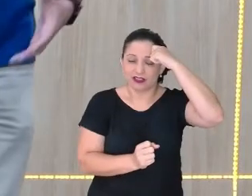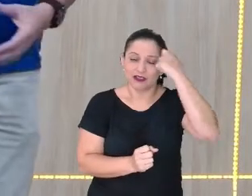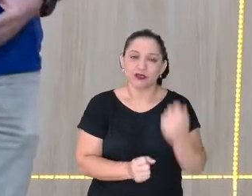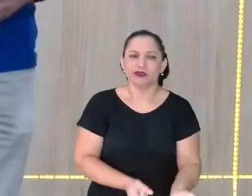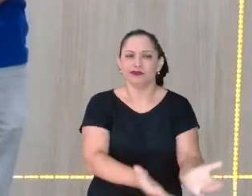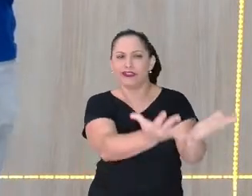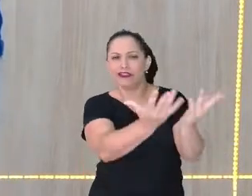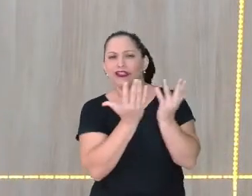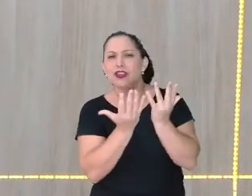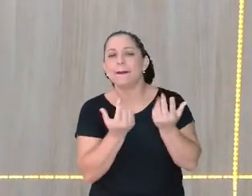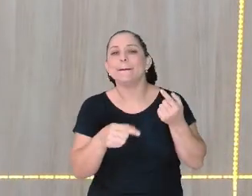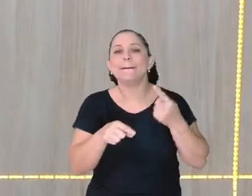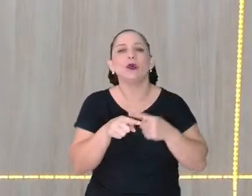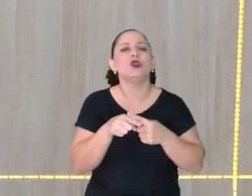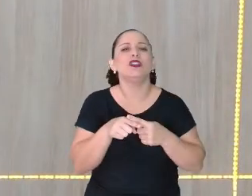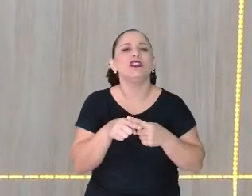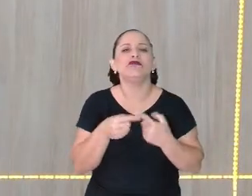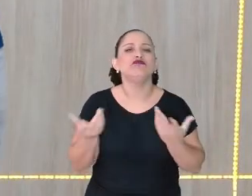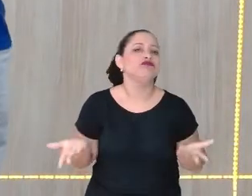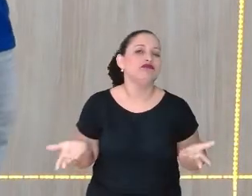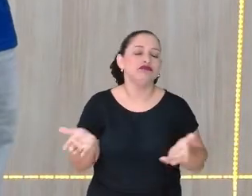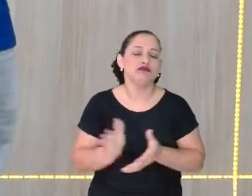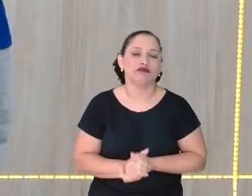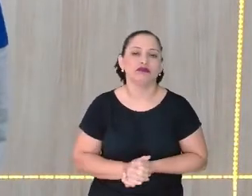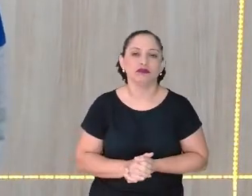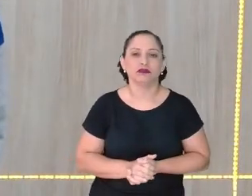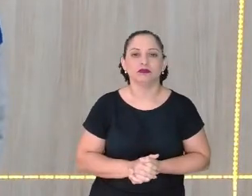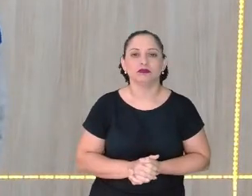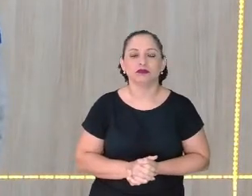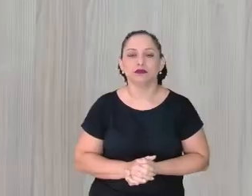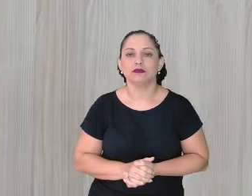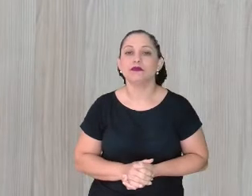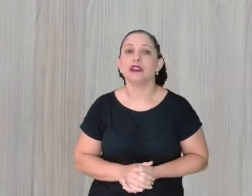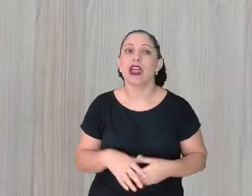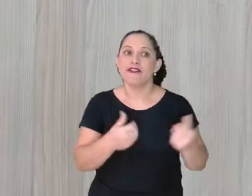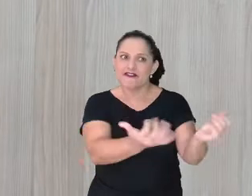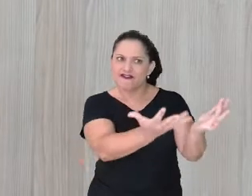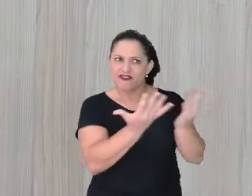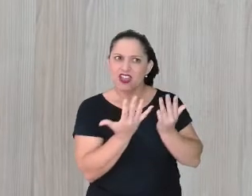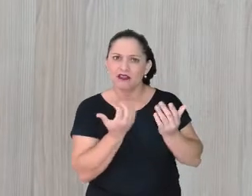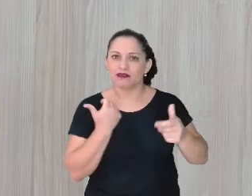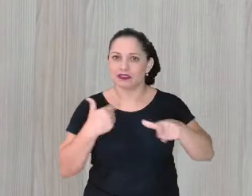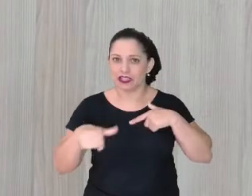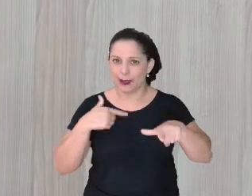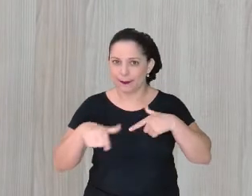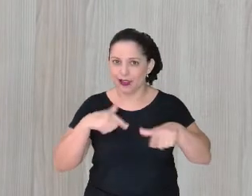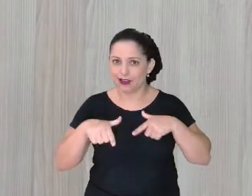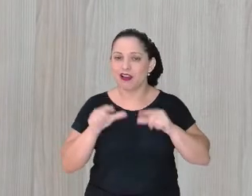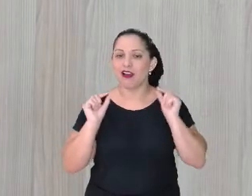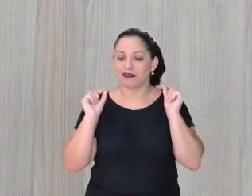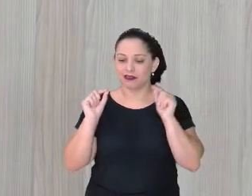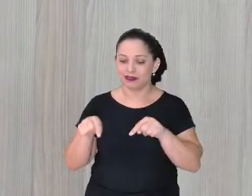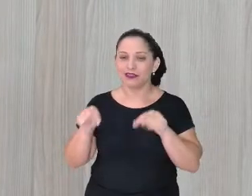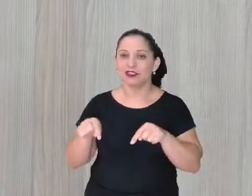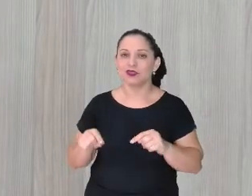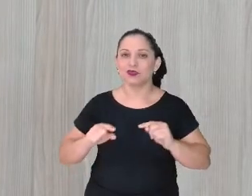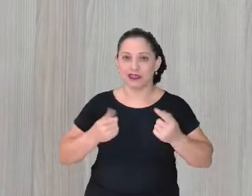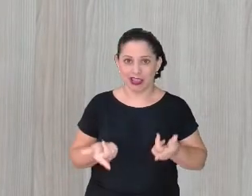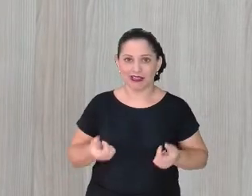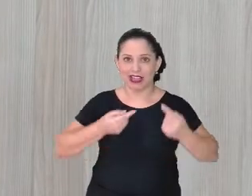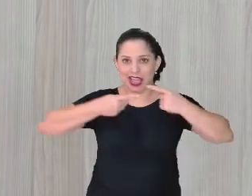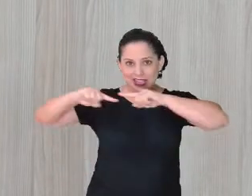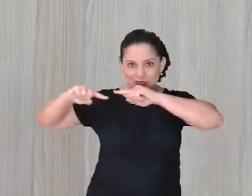que houve essa escravização. Inclusive tá? veio para trabalhar nesses cultivos, né? Nesses cultivos da